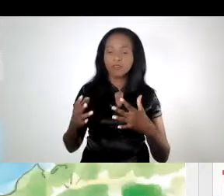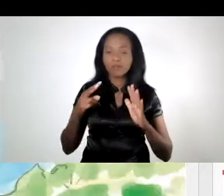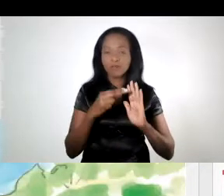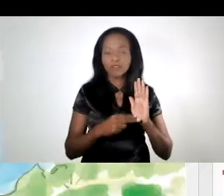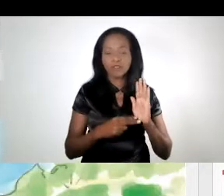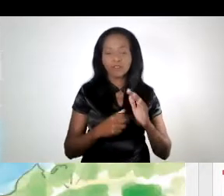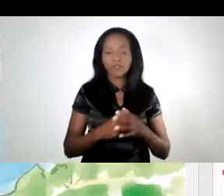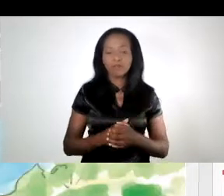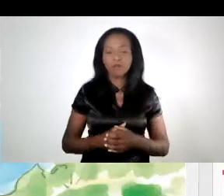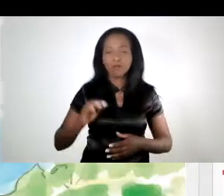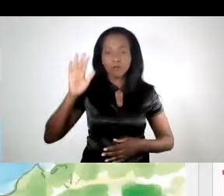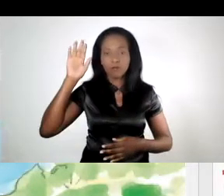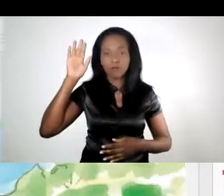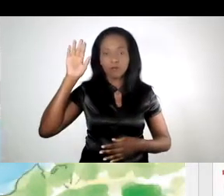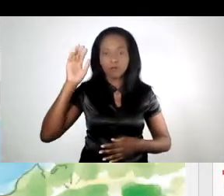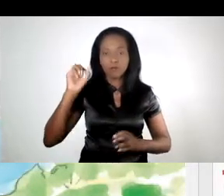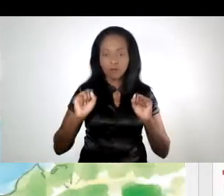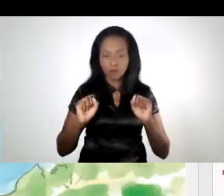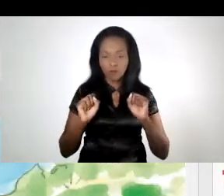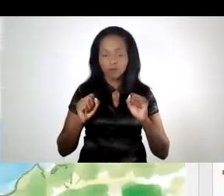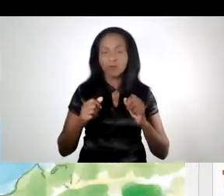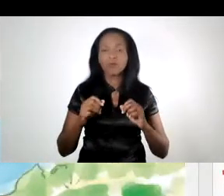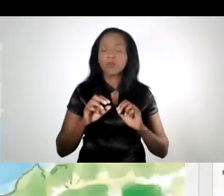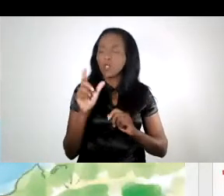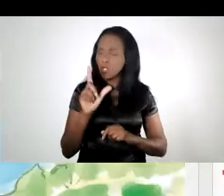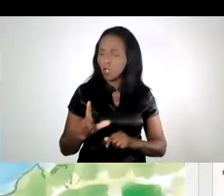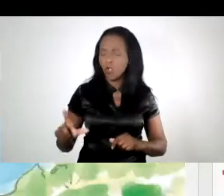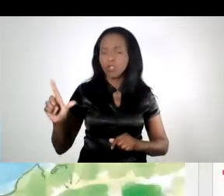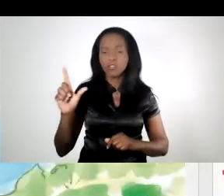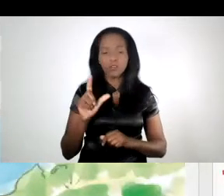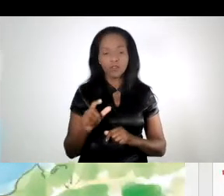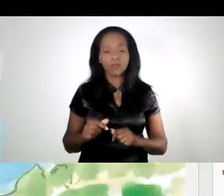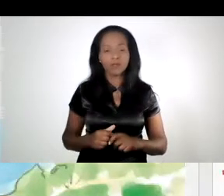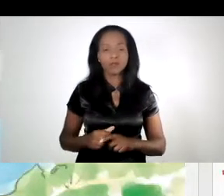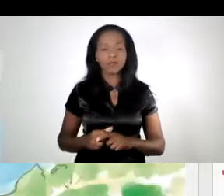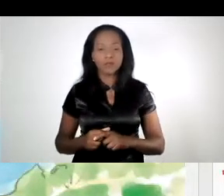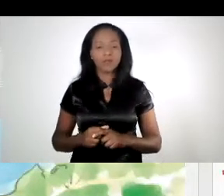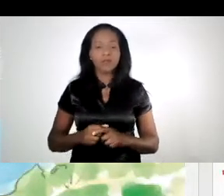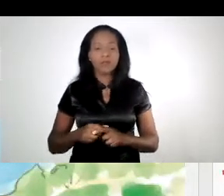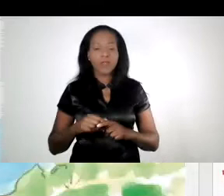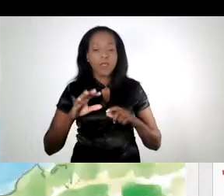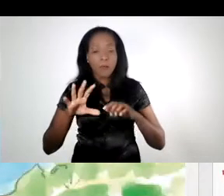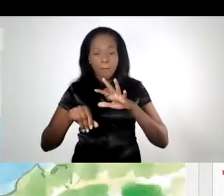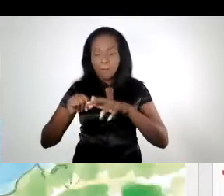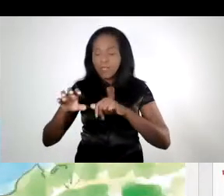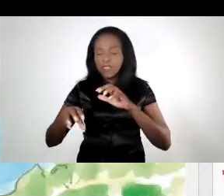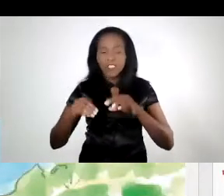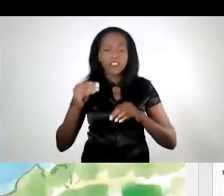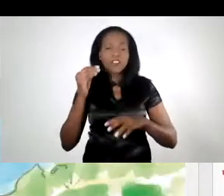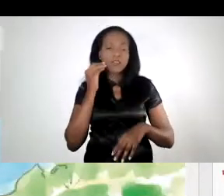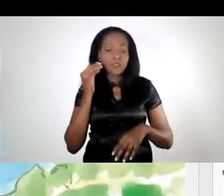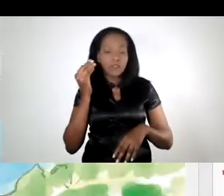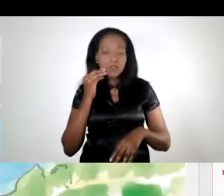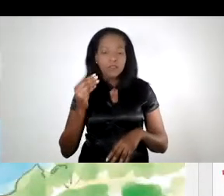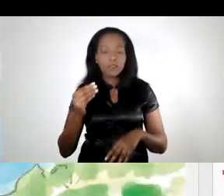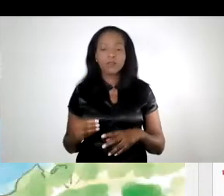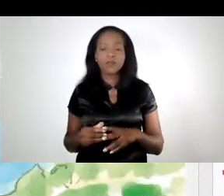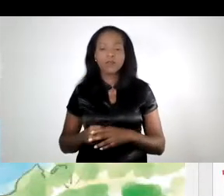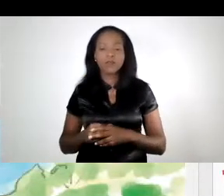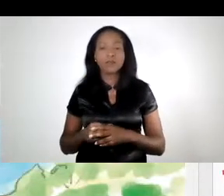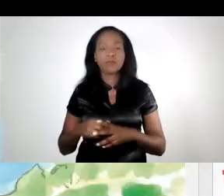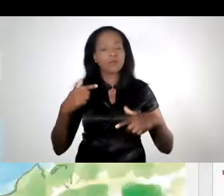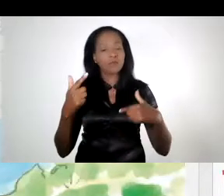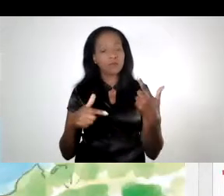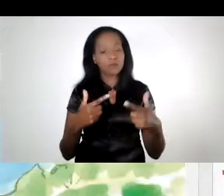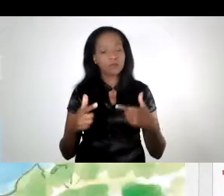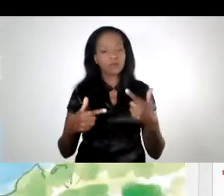Eu posso também? Claro. Tá valendo? Mexendo e experimentando, trabalhamos